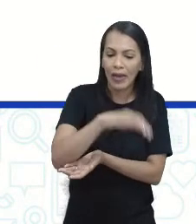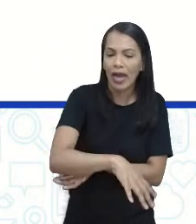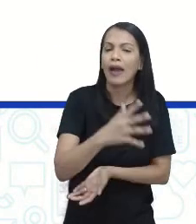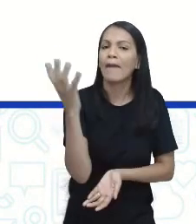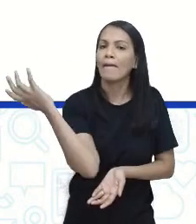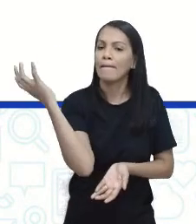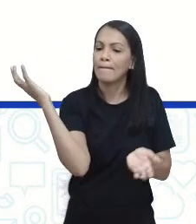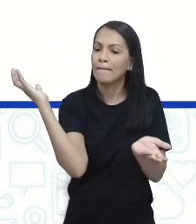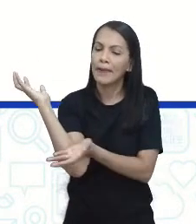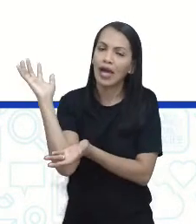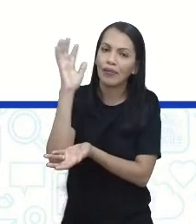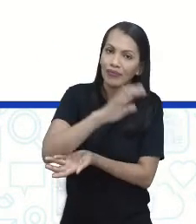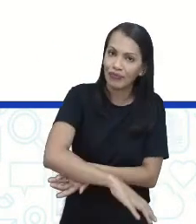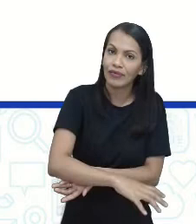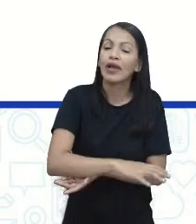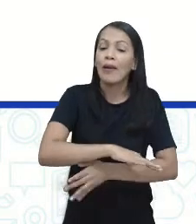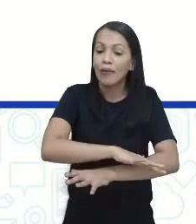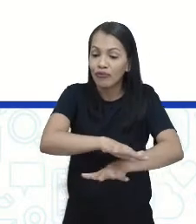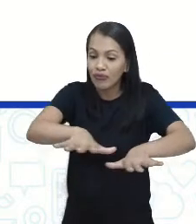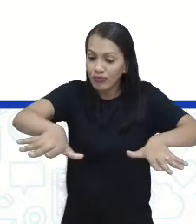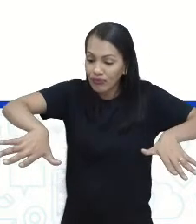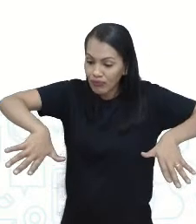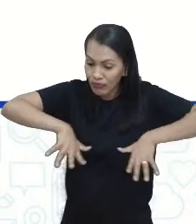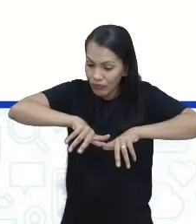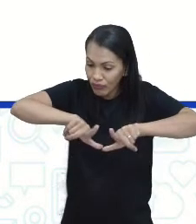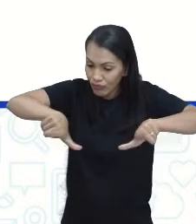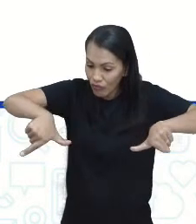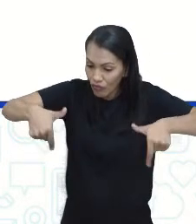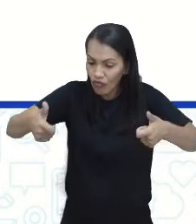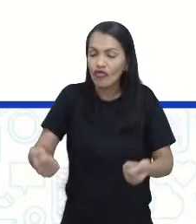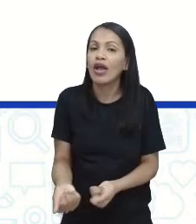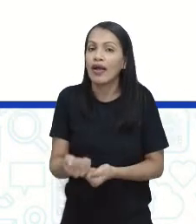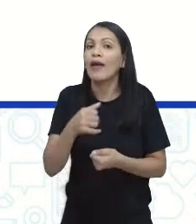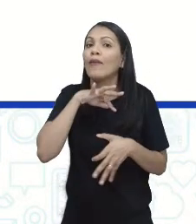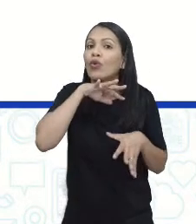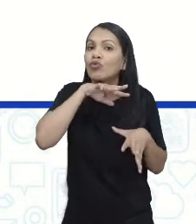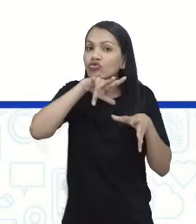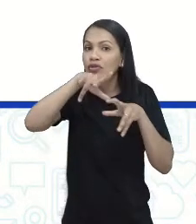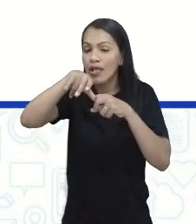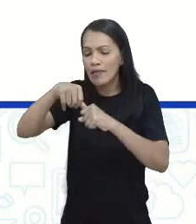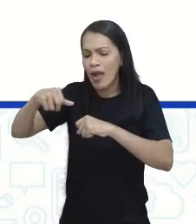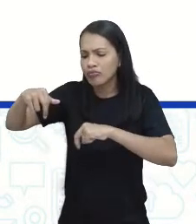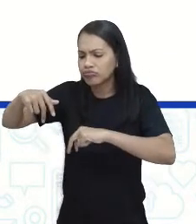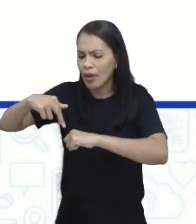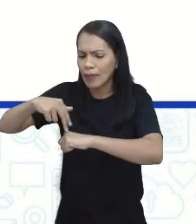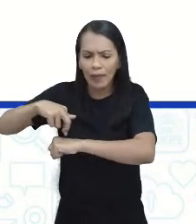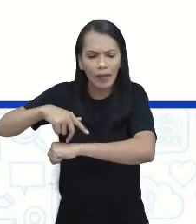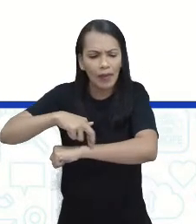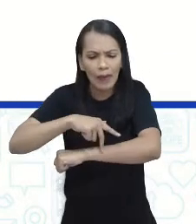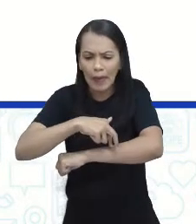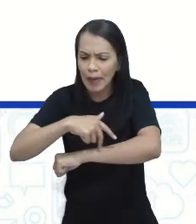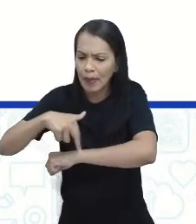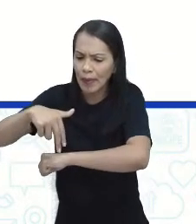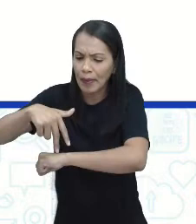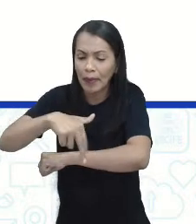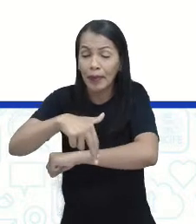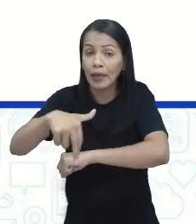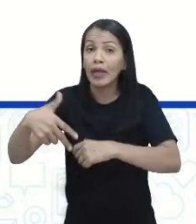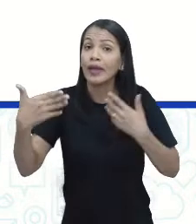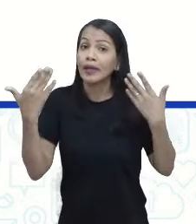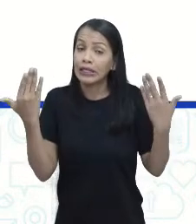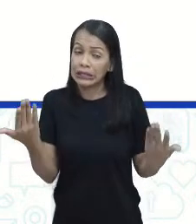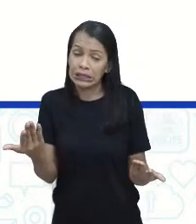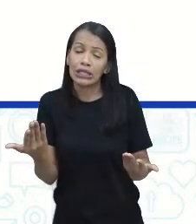estão fazendo e coloca lá os animais, né, para o pasto e tudo mais. Então, a gente está diminuindo